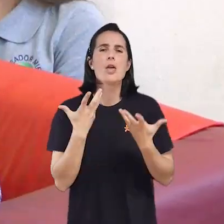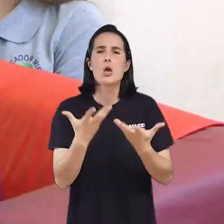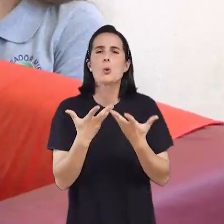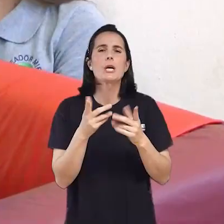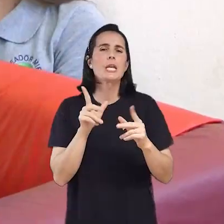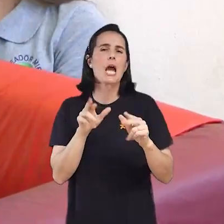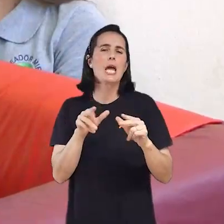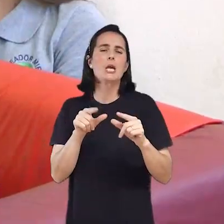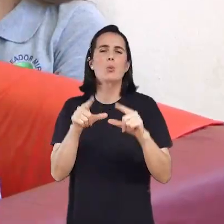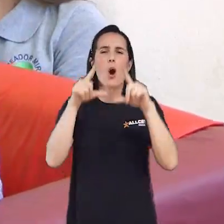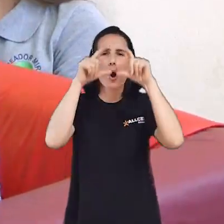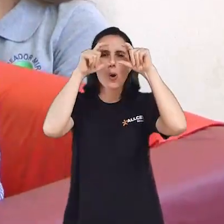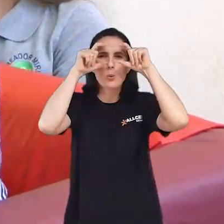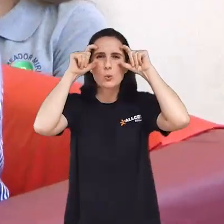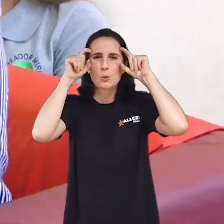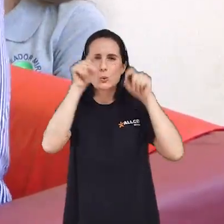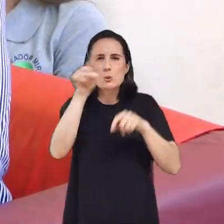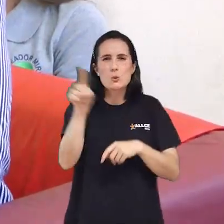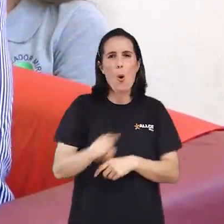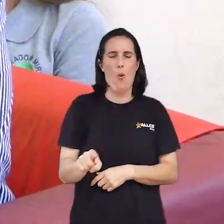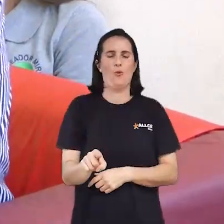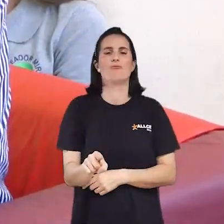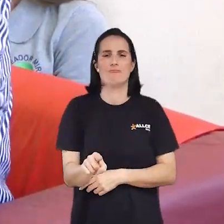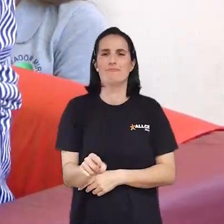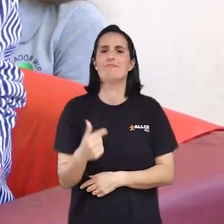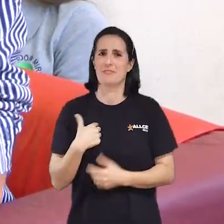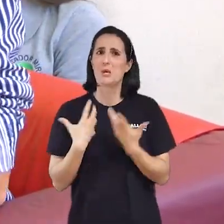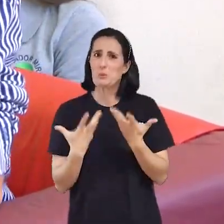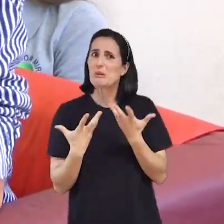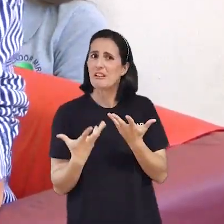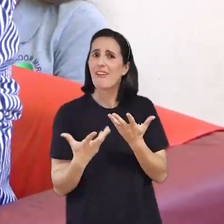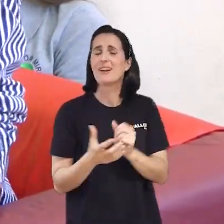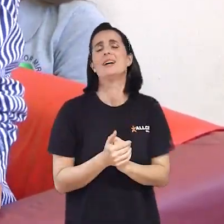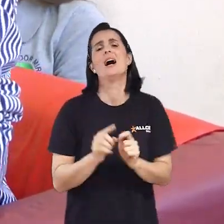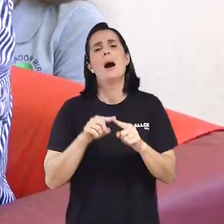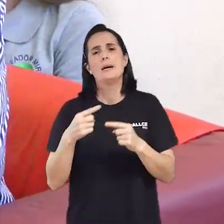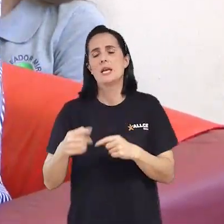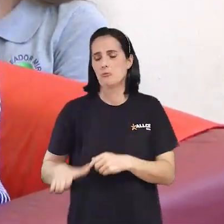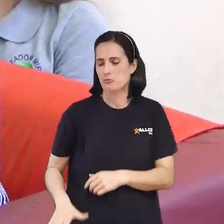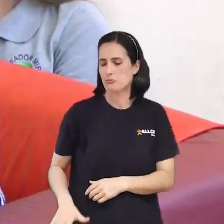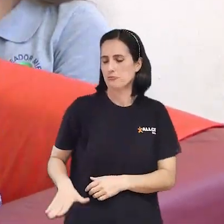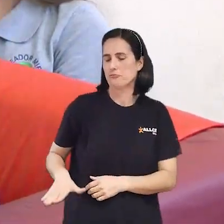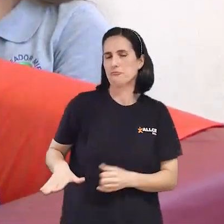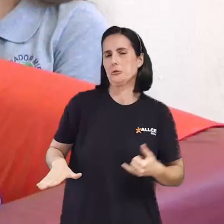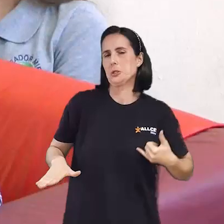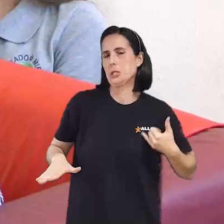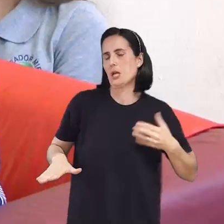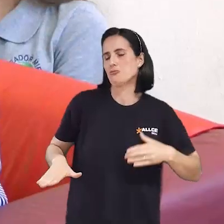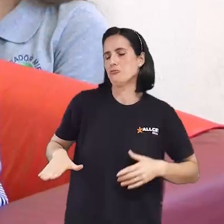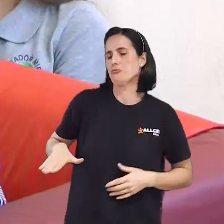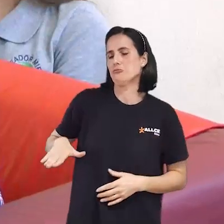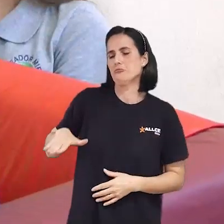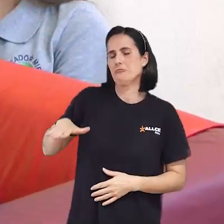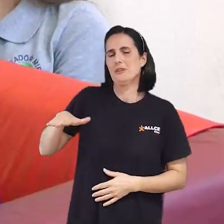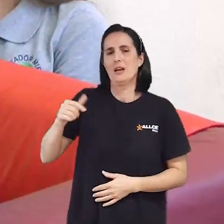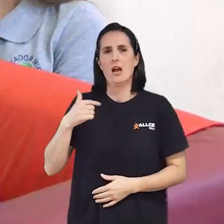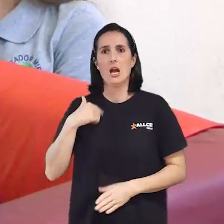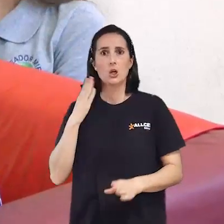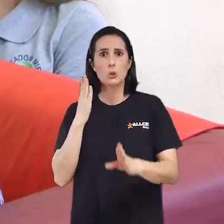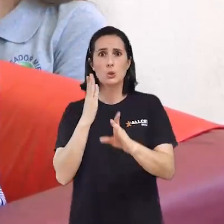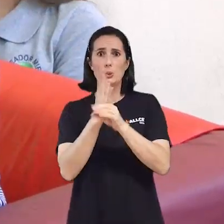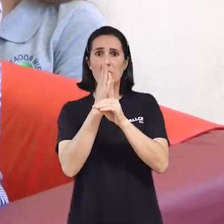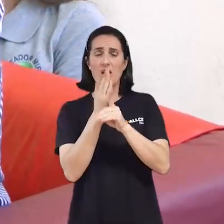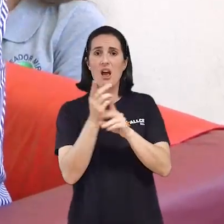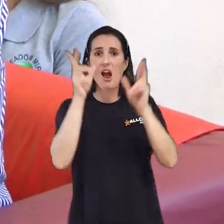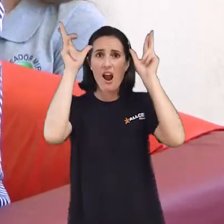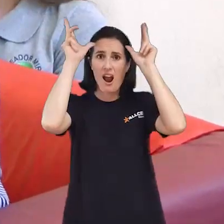Bom, quando eu era bem criança, naquela época, acho que como hoje também, a gente se baseia muito em super-heróis, assim, né?